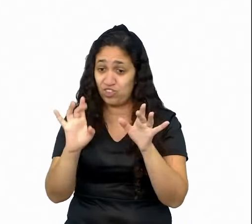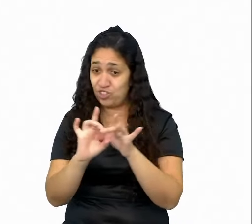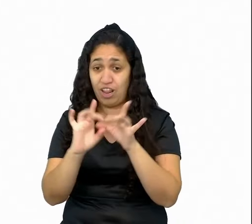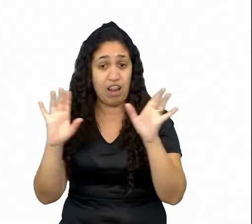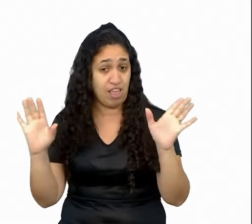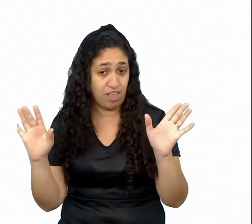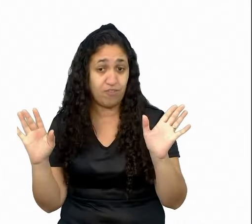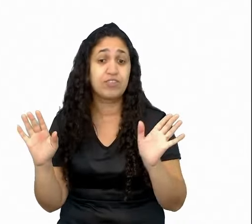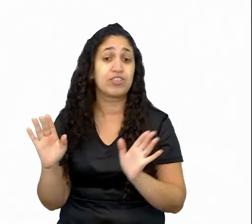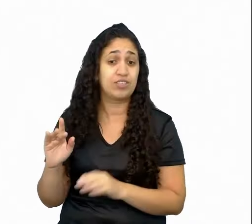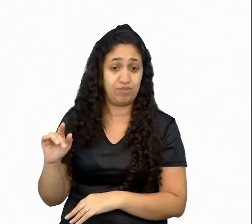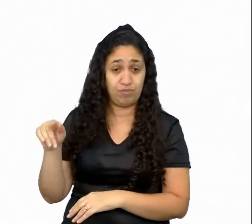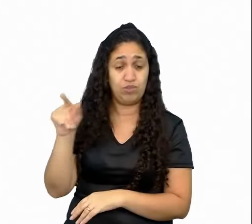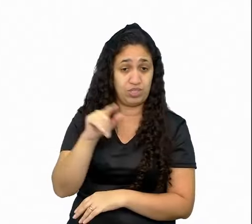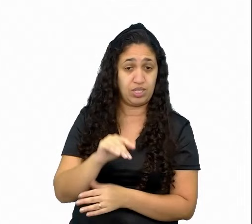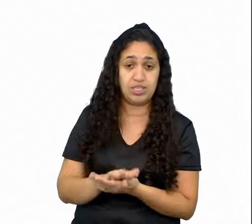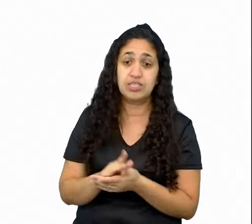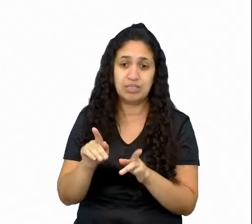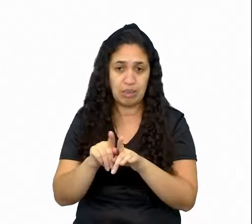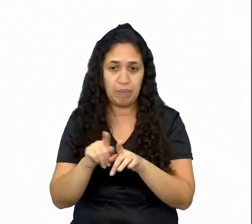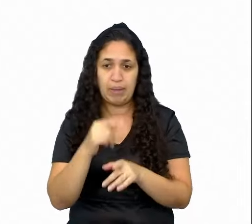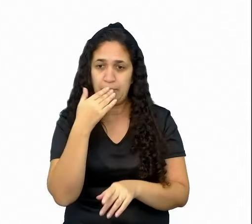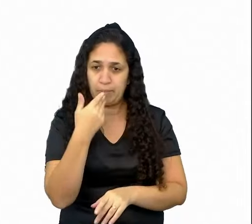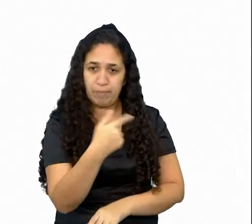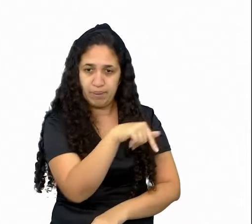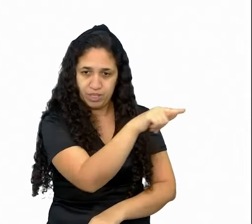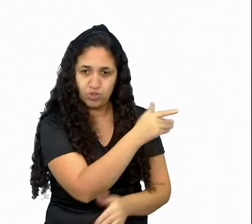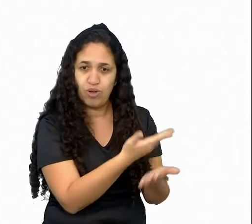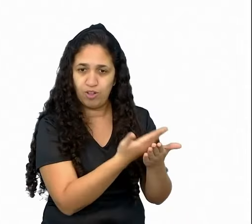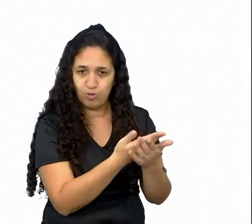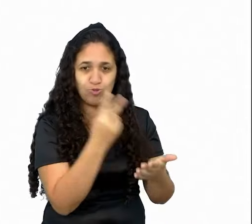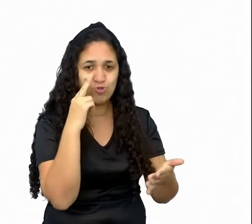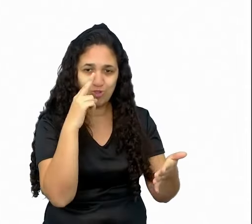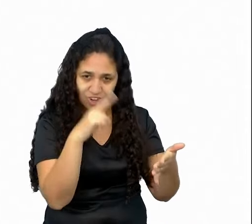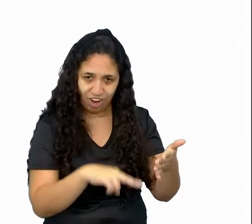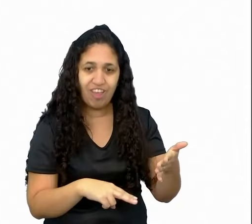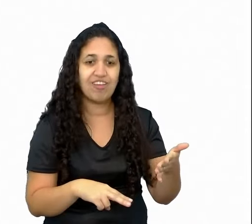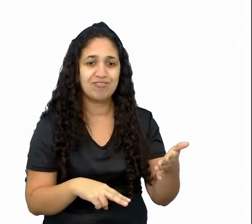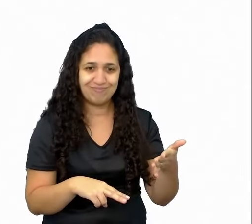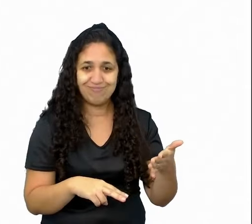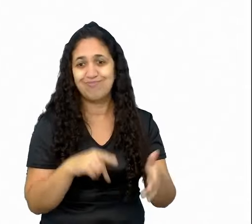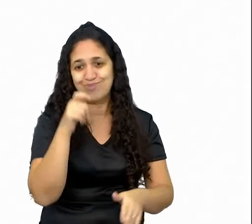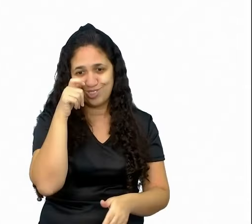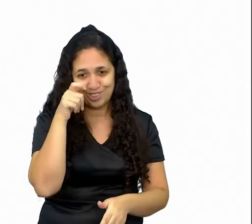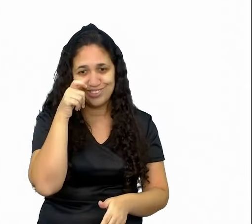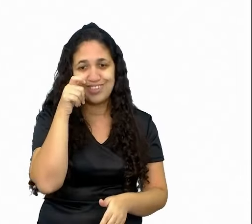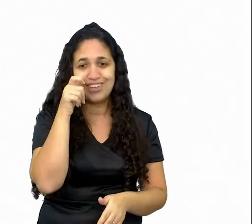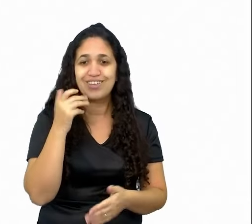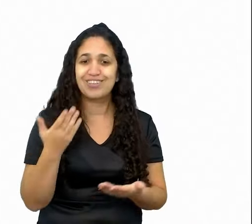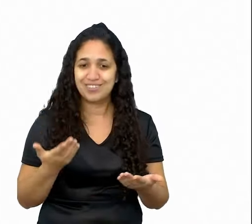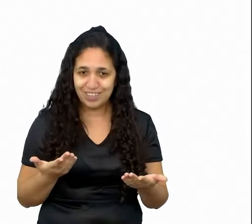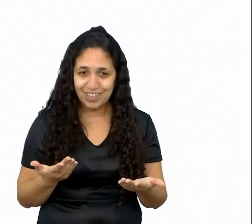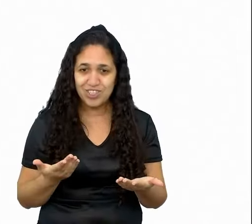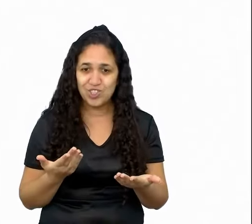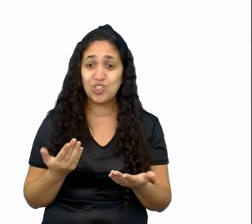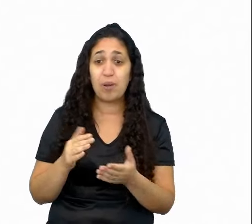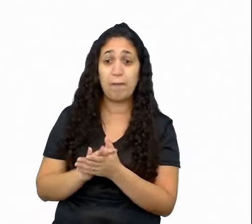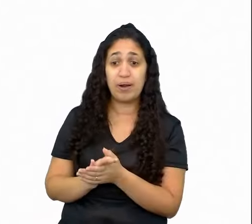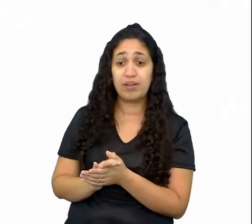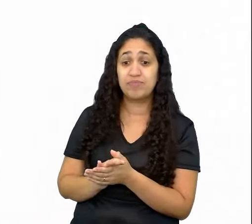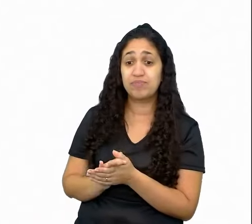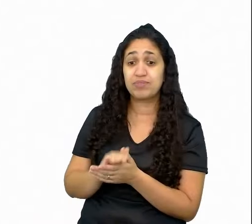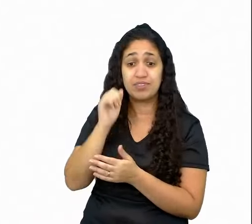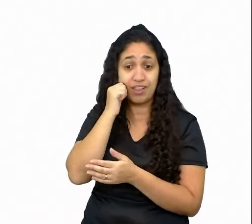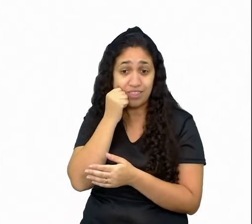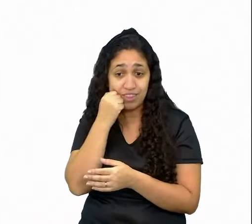dependendo aí, pedir para que os estudantes leiam, é um livrinho bem bacana, O que é o Pensamento Computacional, é um almanaque para a popularização de